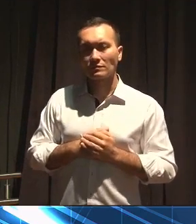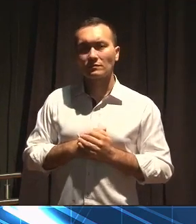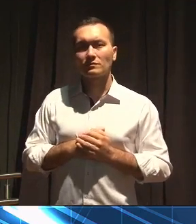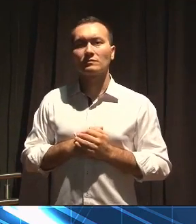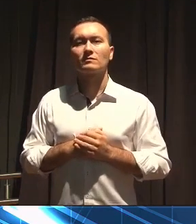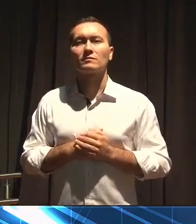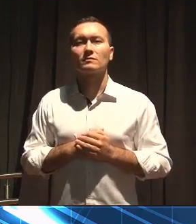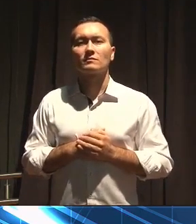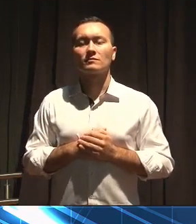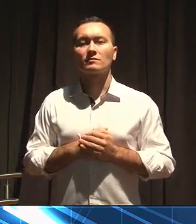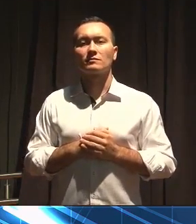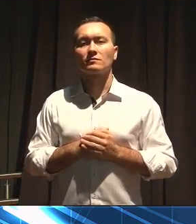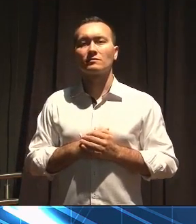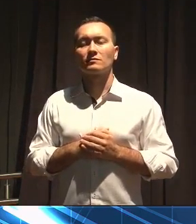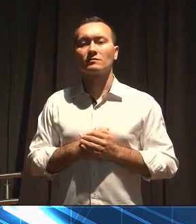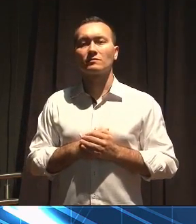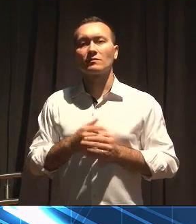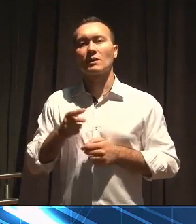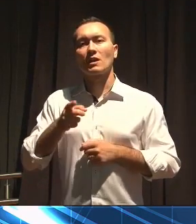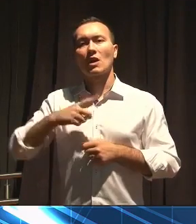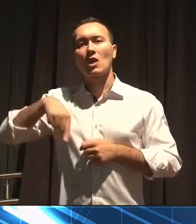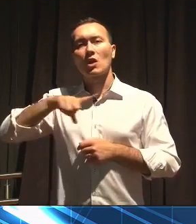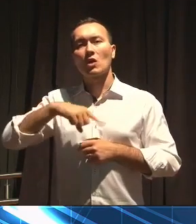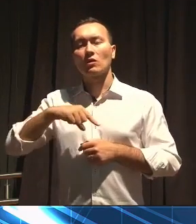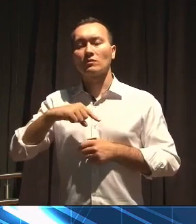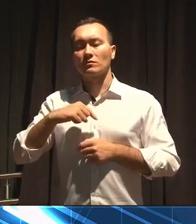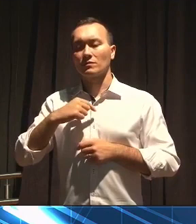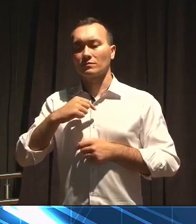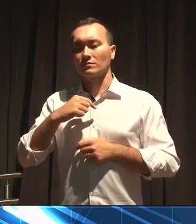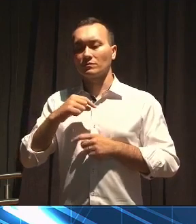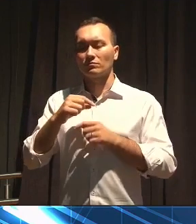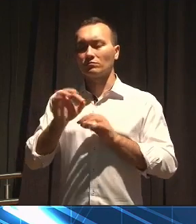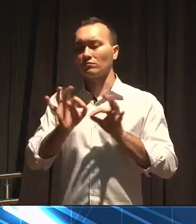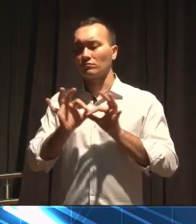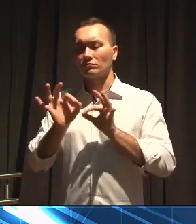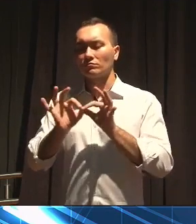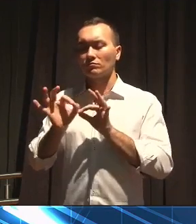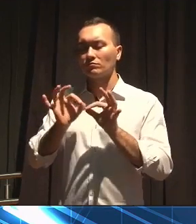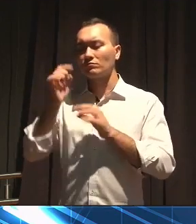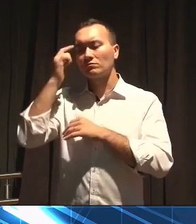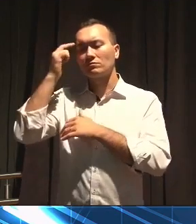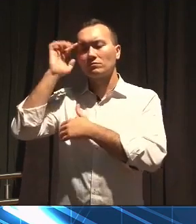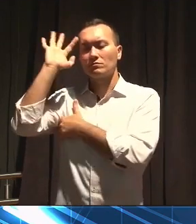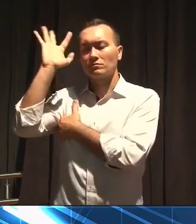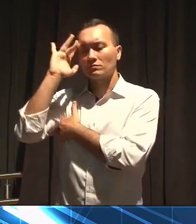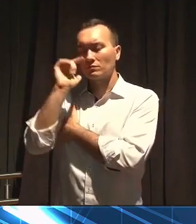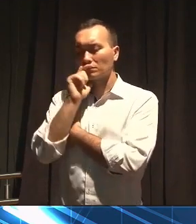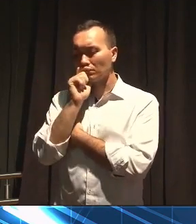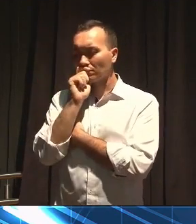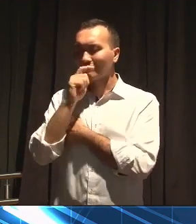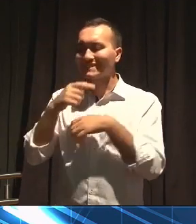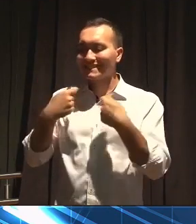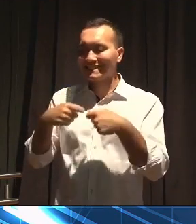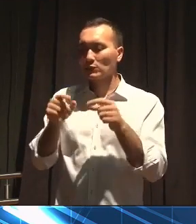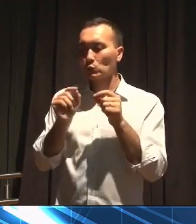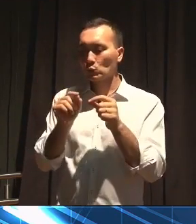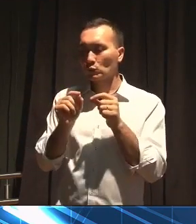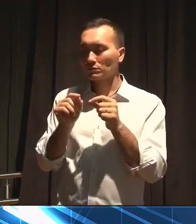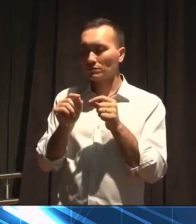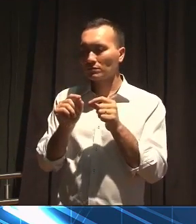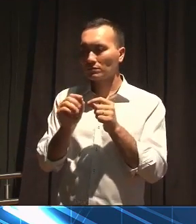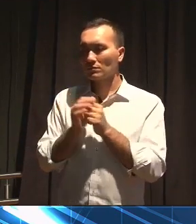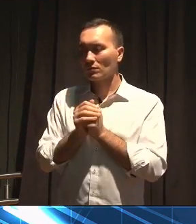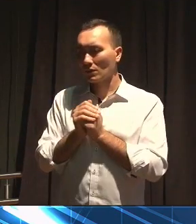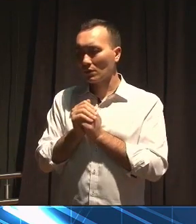olhando o que nós precisávamos fazer em relação à conta, nós começamos principalmente com a parte do mato alto, o que estava sobrando, o que